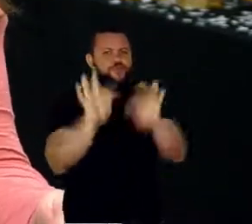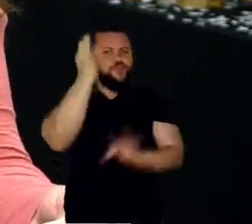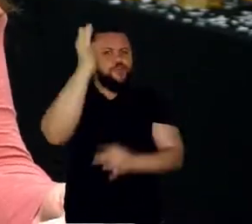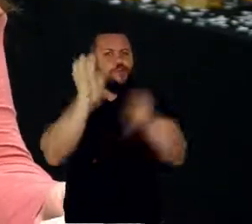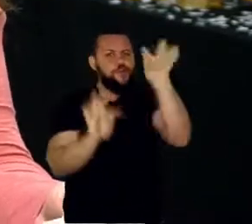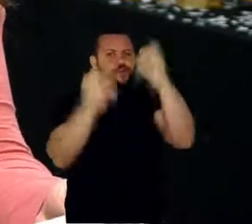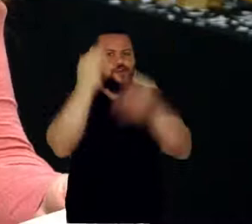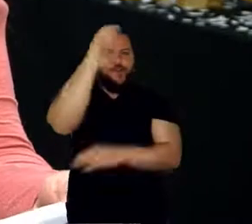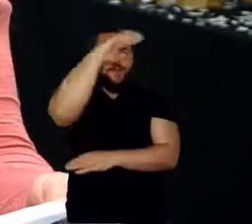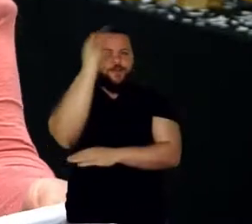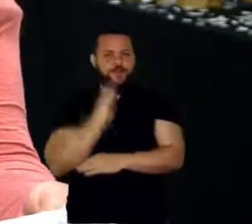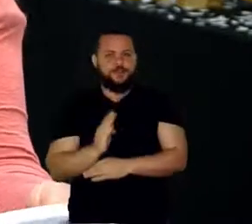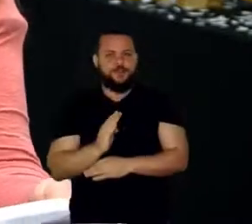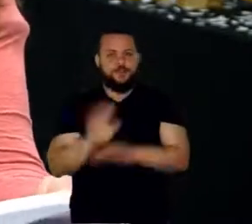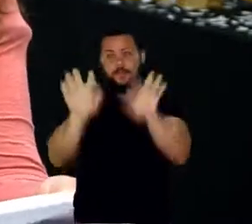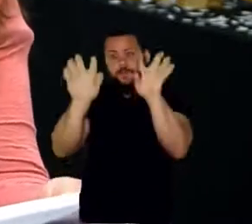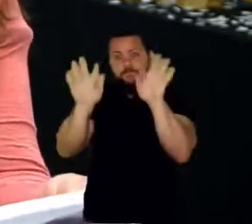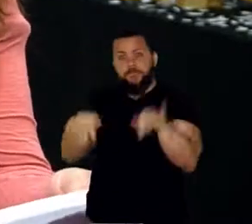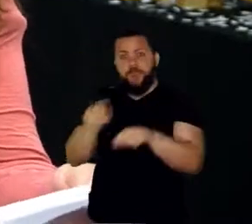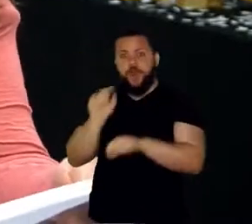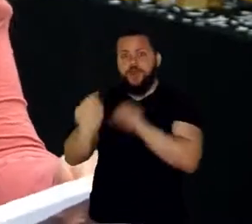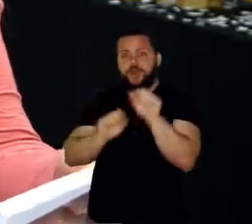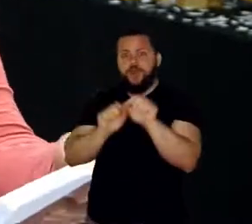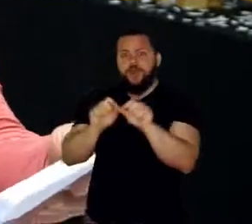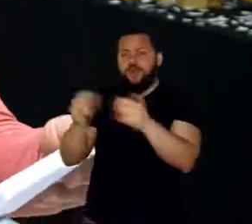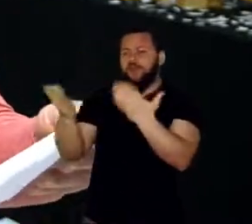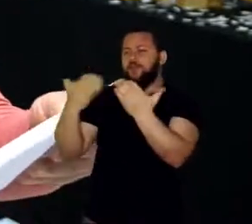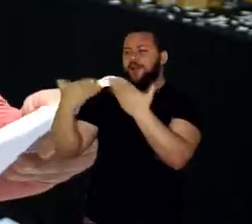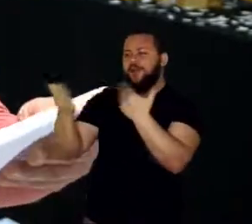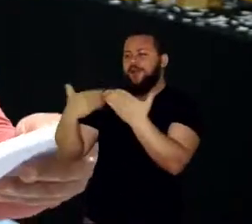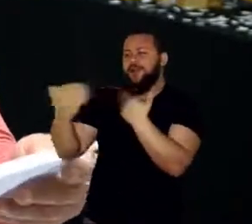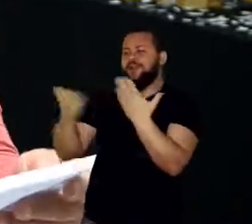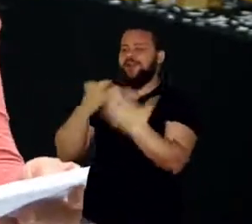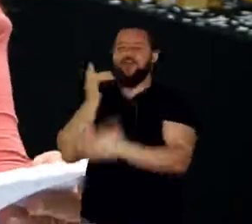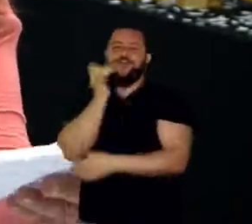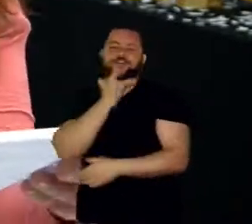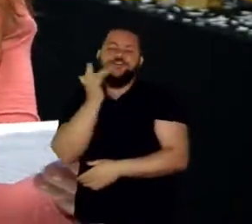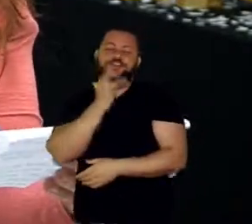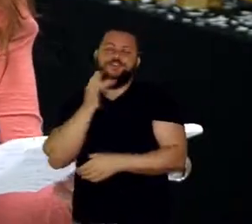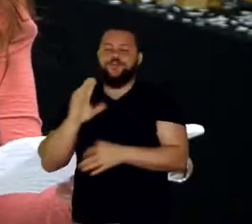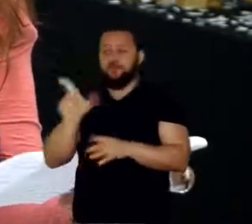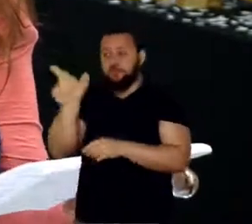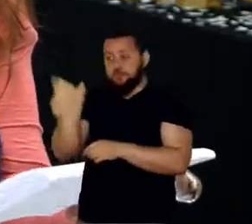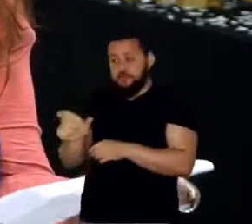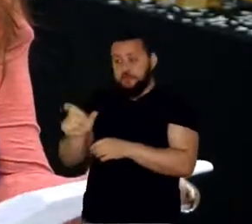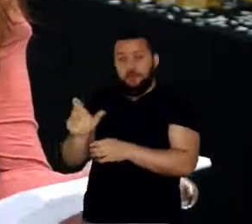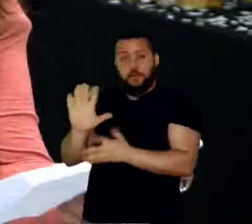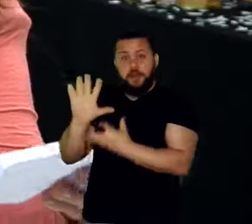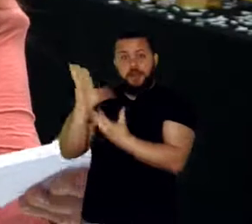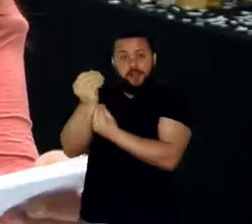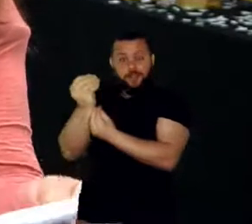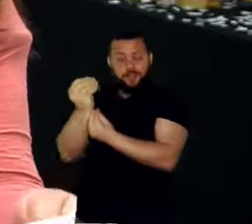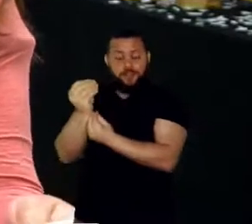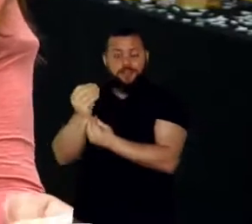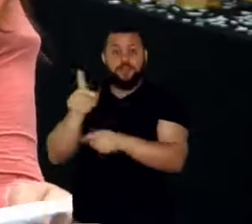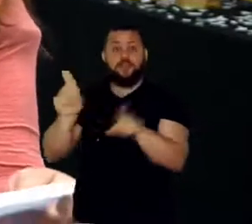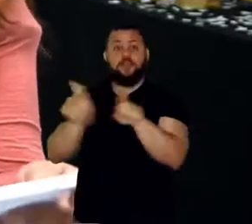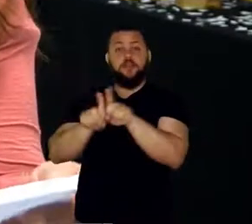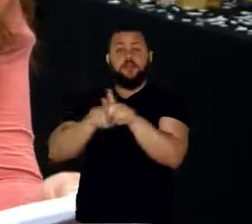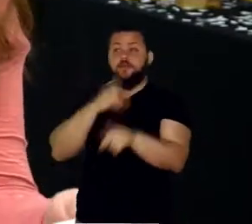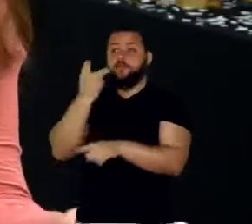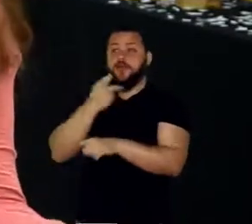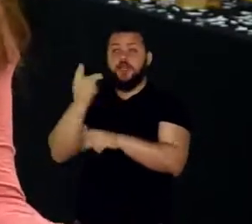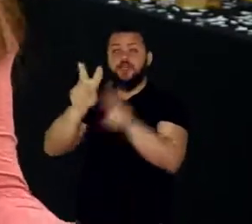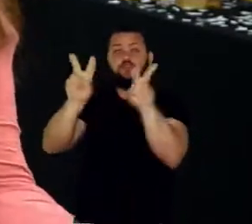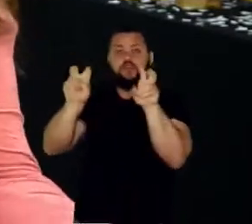final, como sempre, iremos ter aquele bate-papo gostoso com o artista e vamos falar sobre o espetáculo